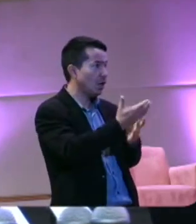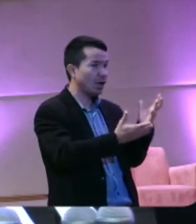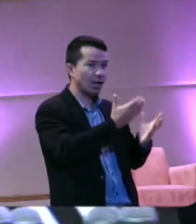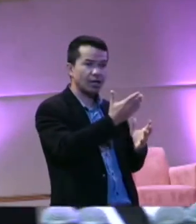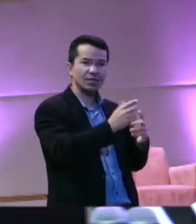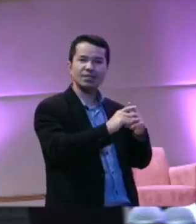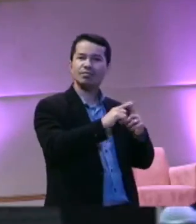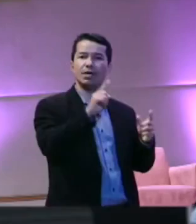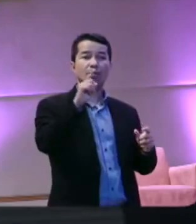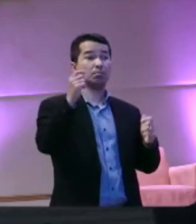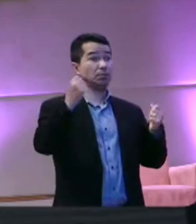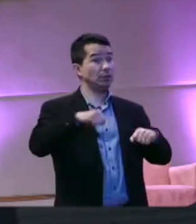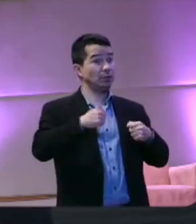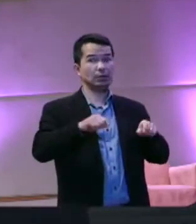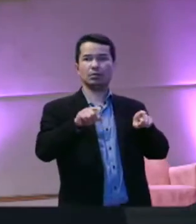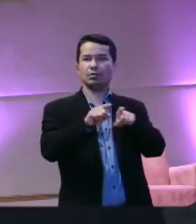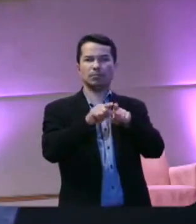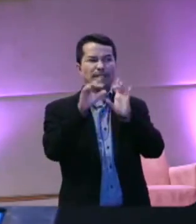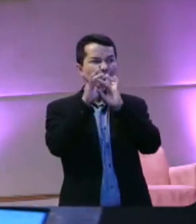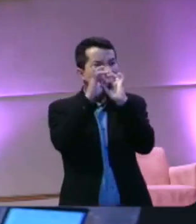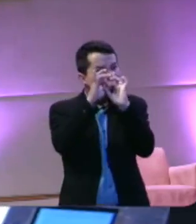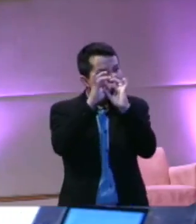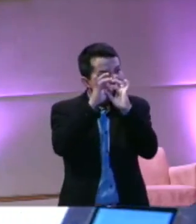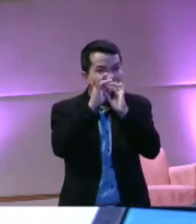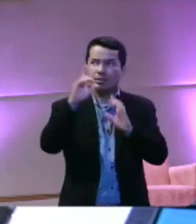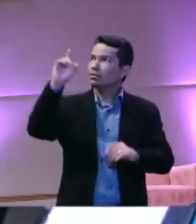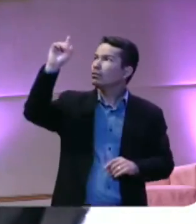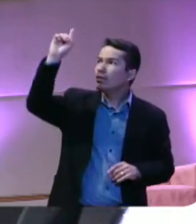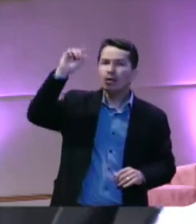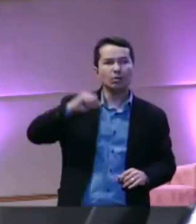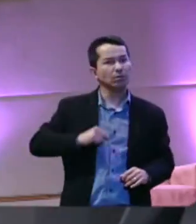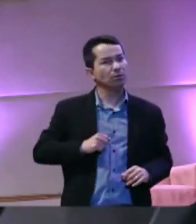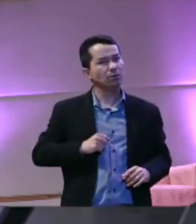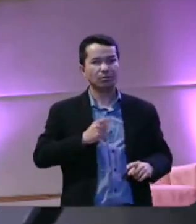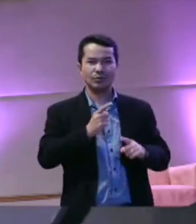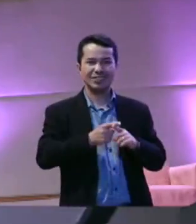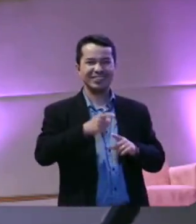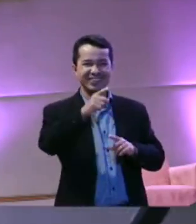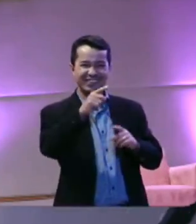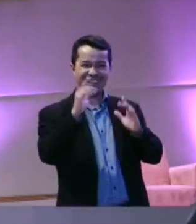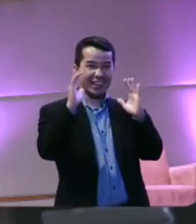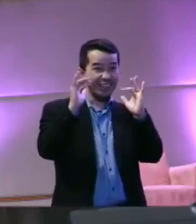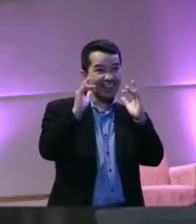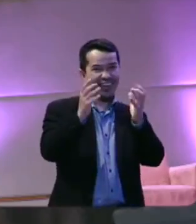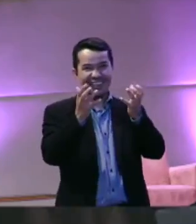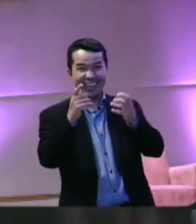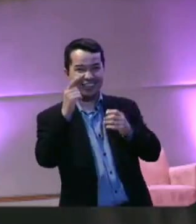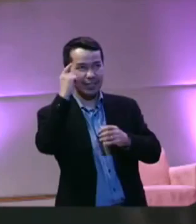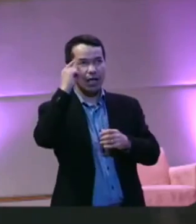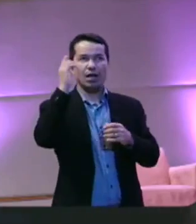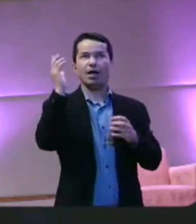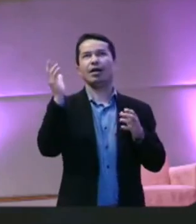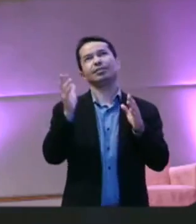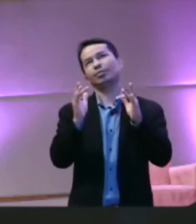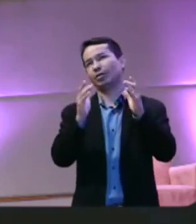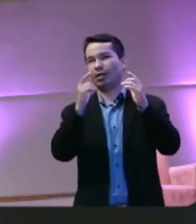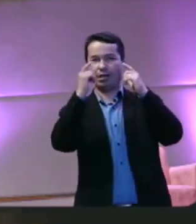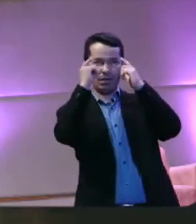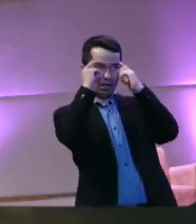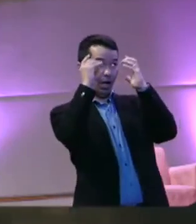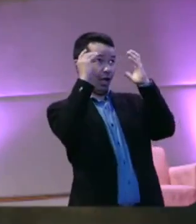você se levanta até a hora que você vai se deitar. Você só tem pensamento para a pessoa amada. Sabe